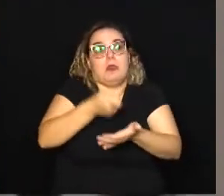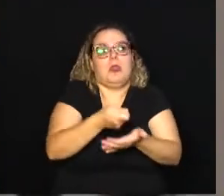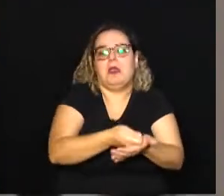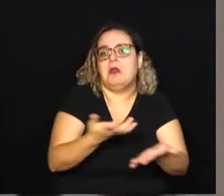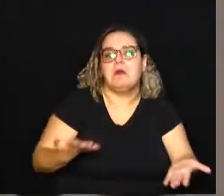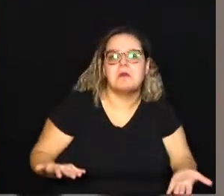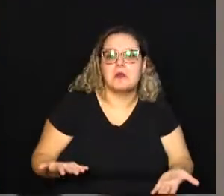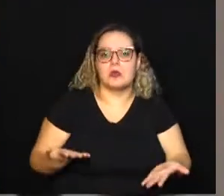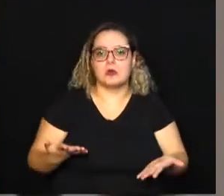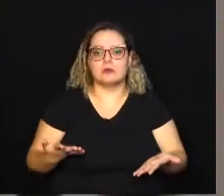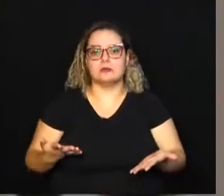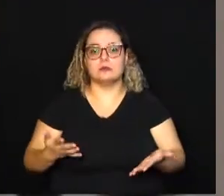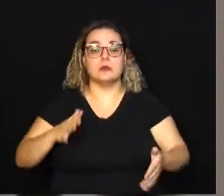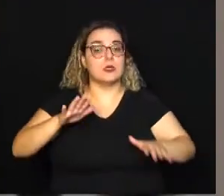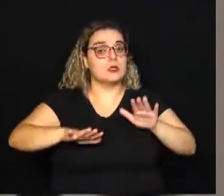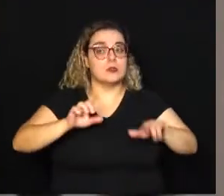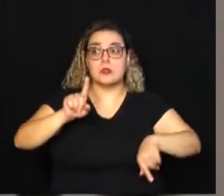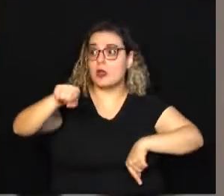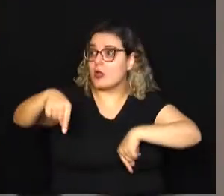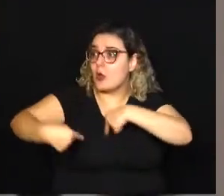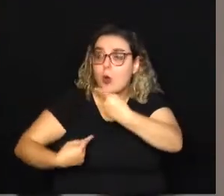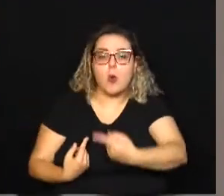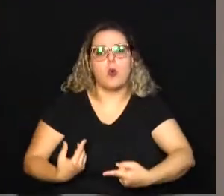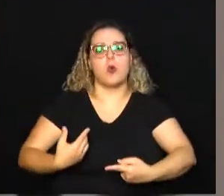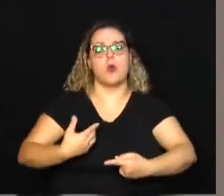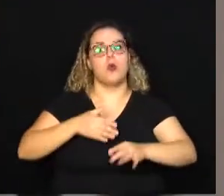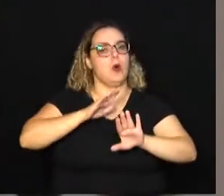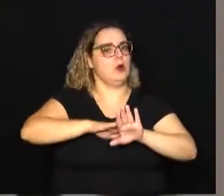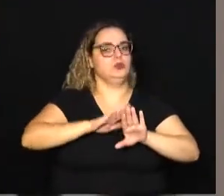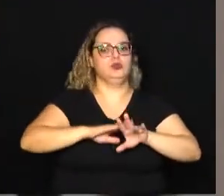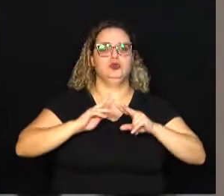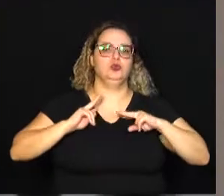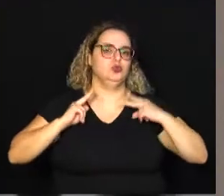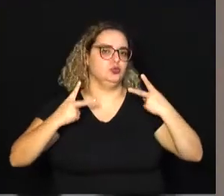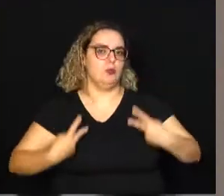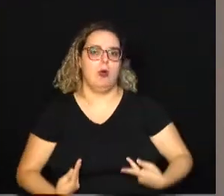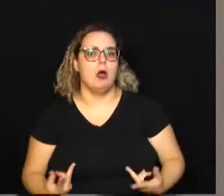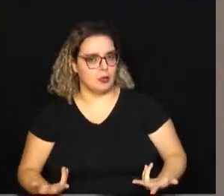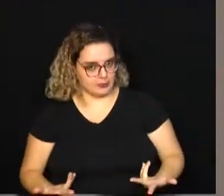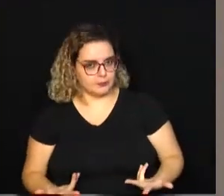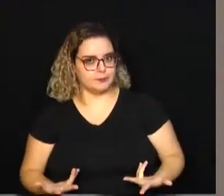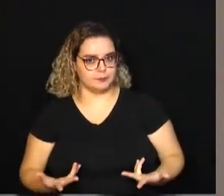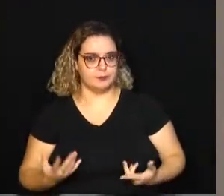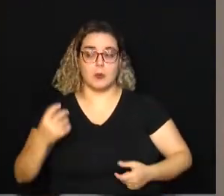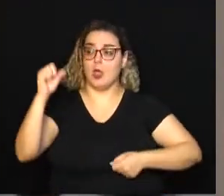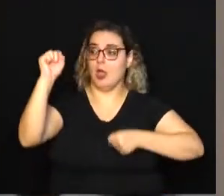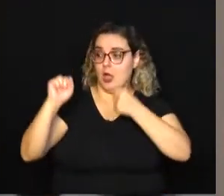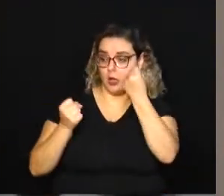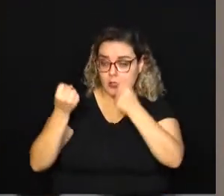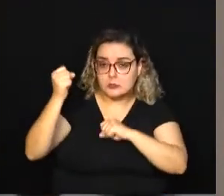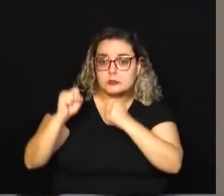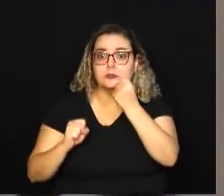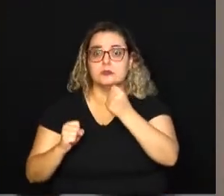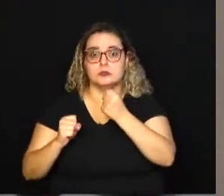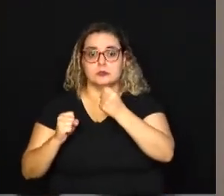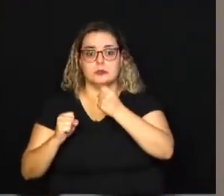uma outra atividade humana. Assim mesmo, tanto a indústria como